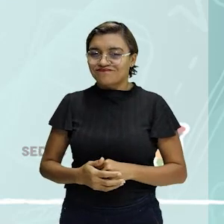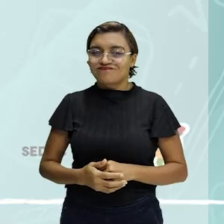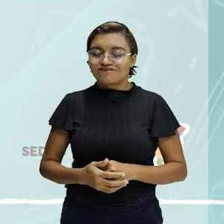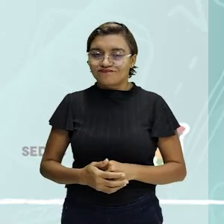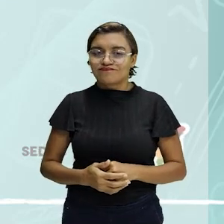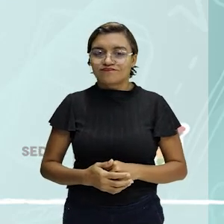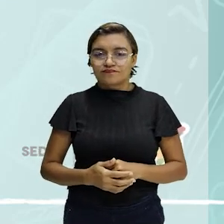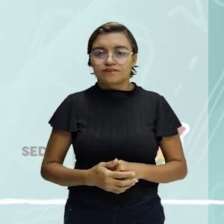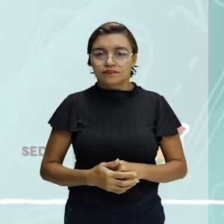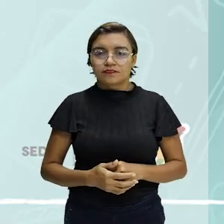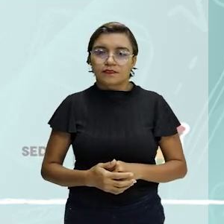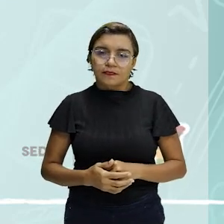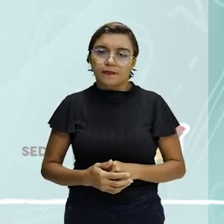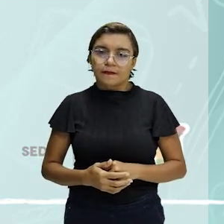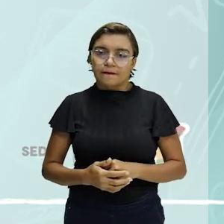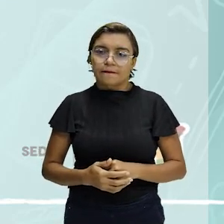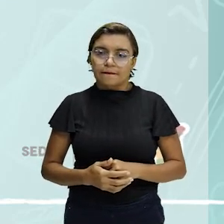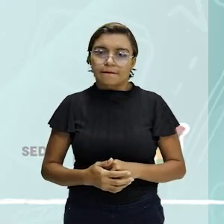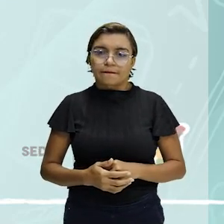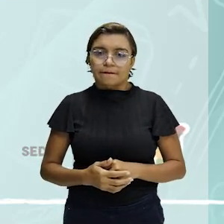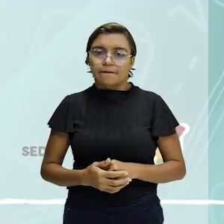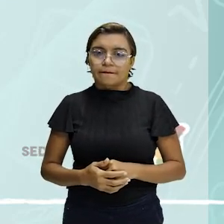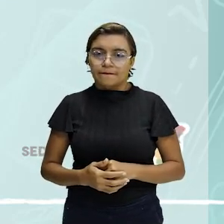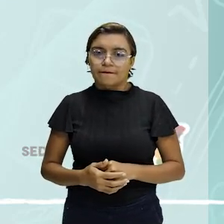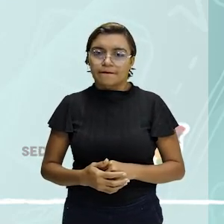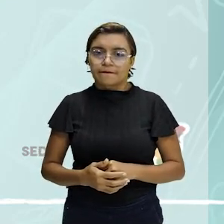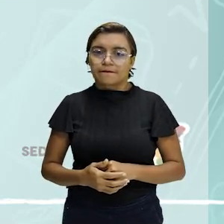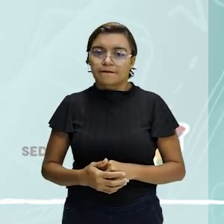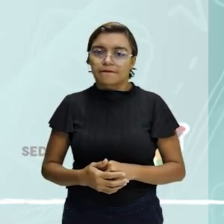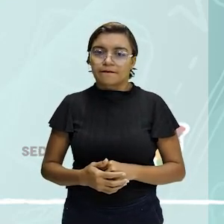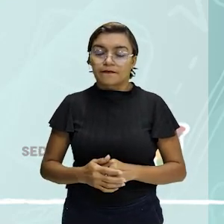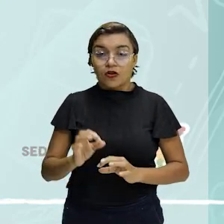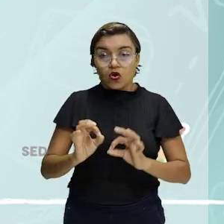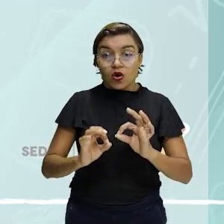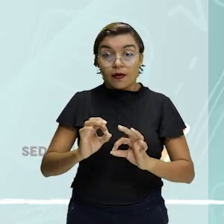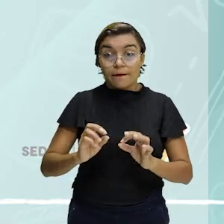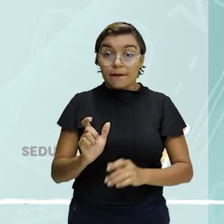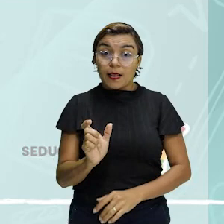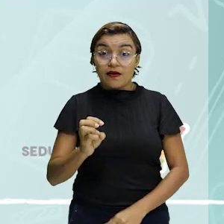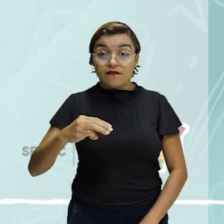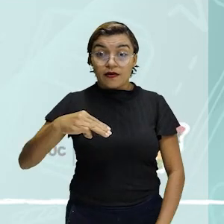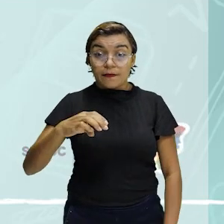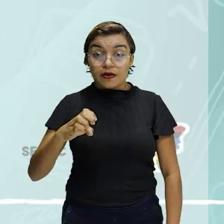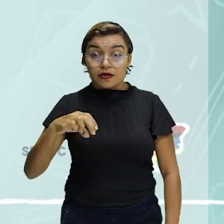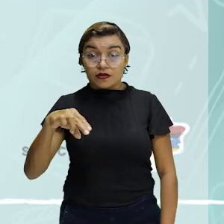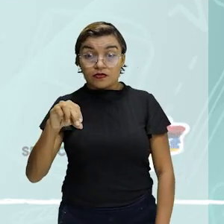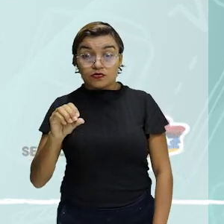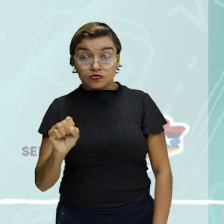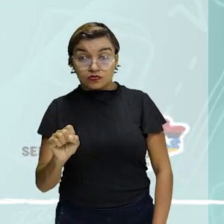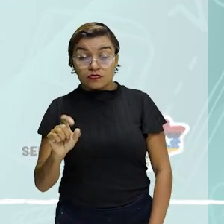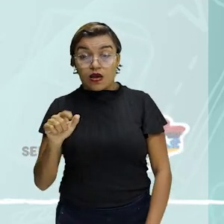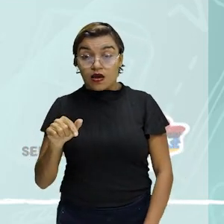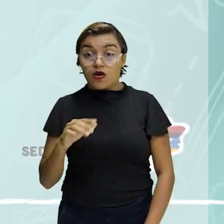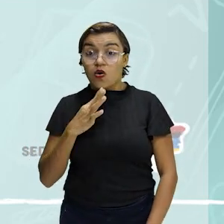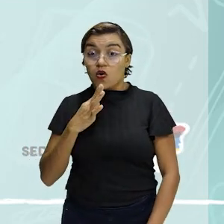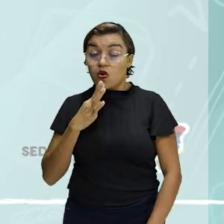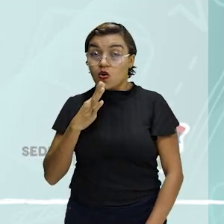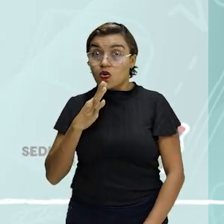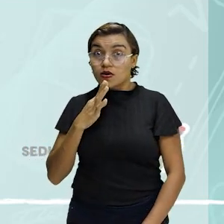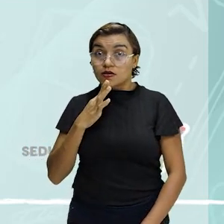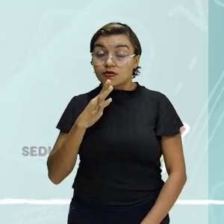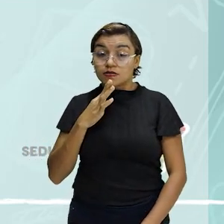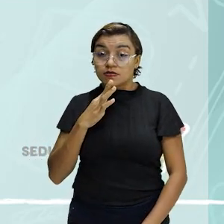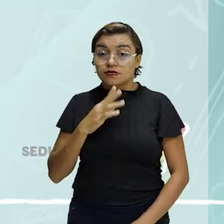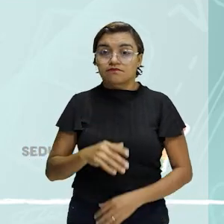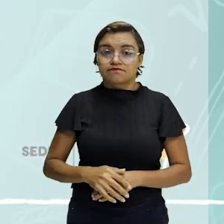Menos conhecida, tá? Menos conhecida, só ajusta aí no material, tá? Menos conhecida pelo público. A MMS é, no entanto,